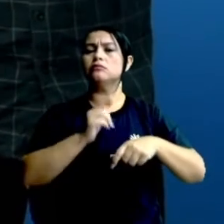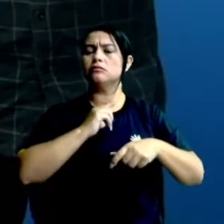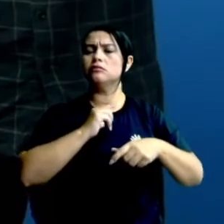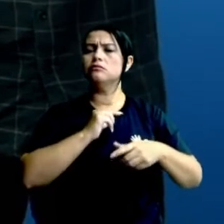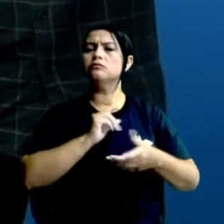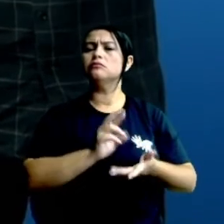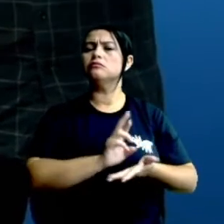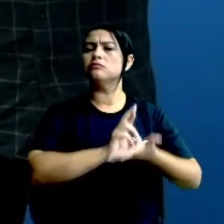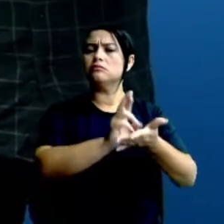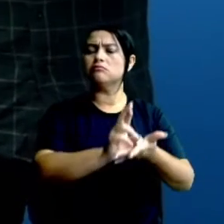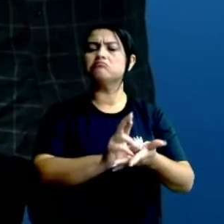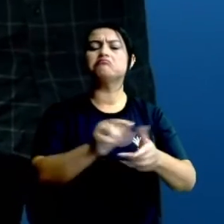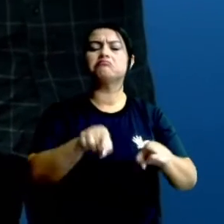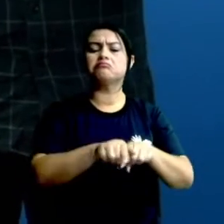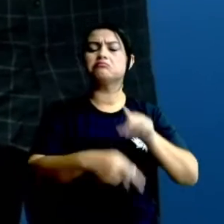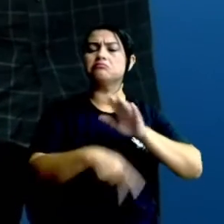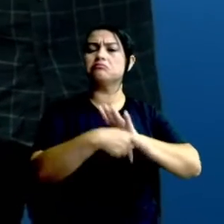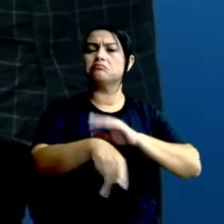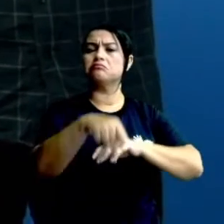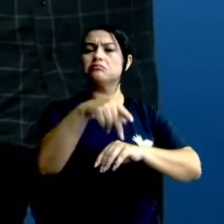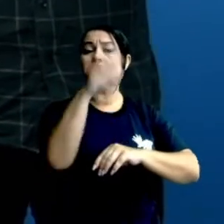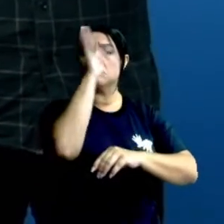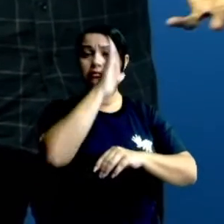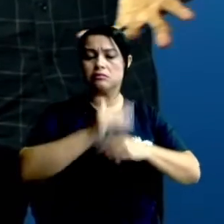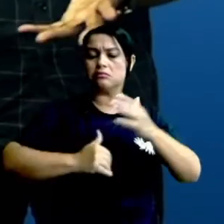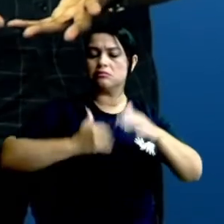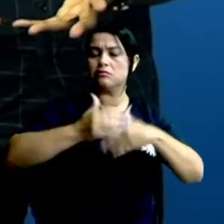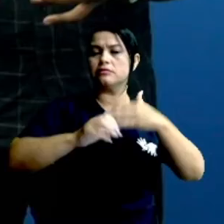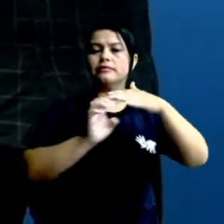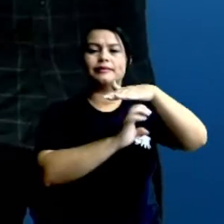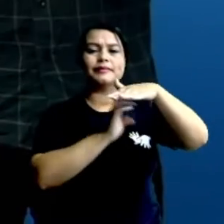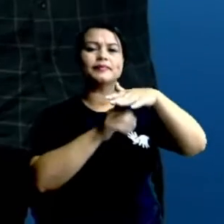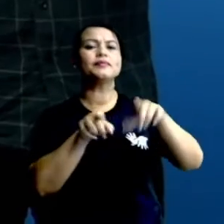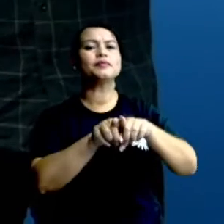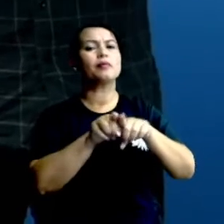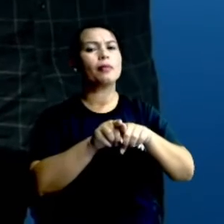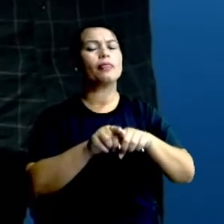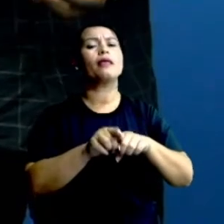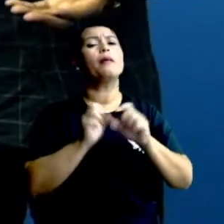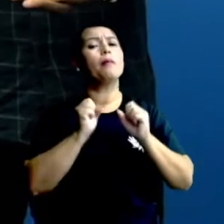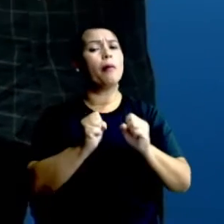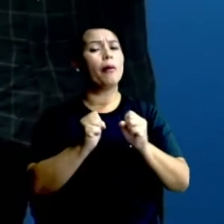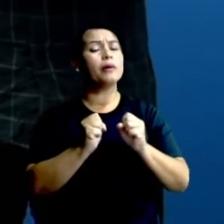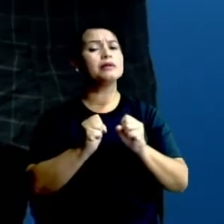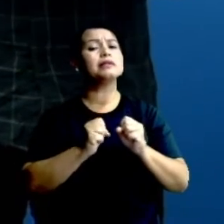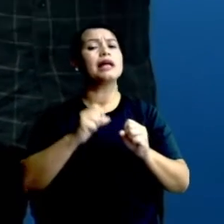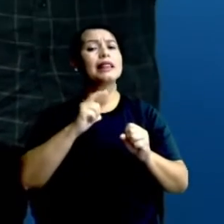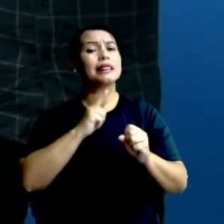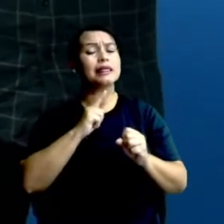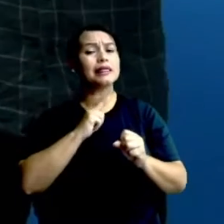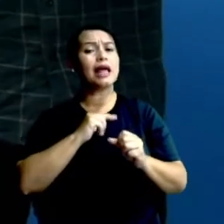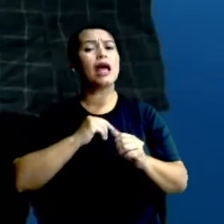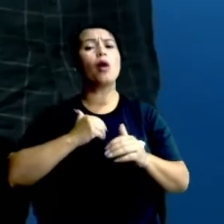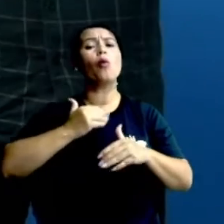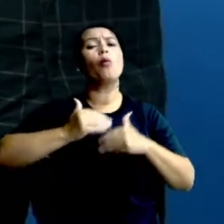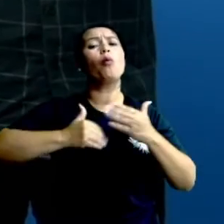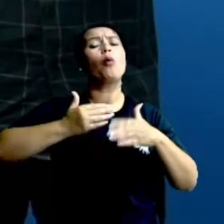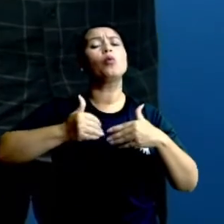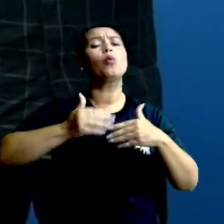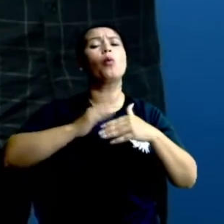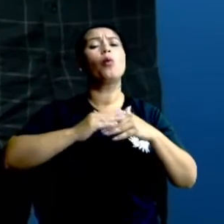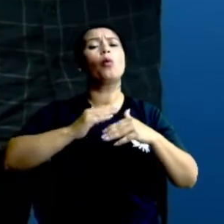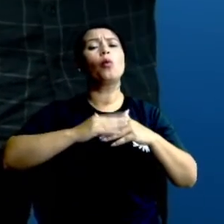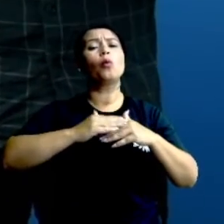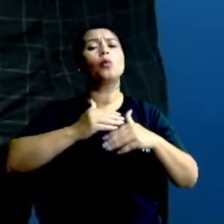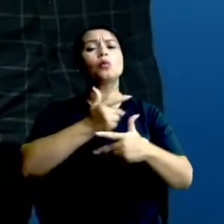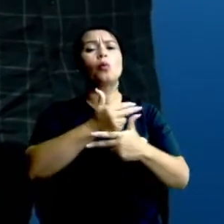e vai investir na infraestrutura do país para que as empresas se desenvolvam aqui internamente e assim possa produzir os produtos, os bens